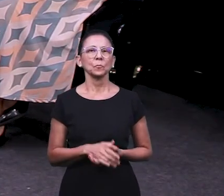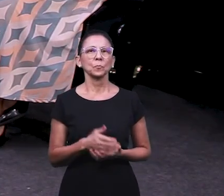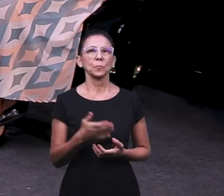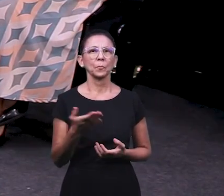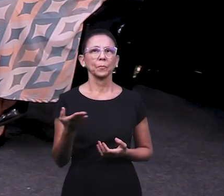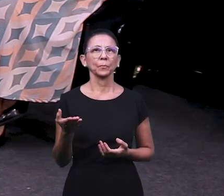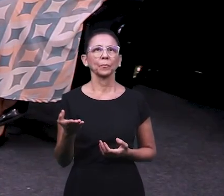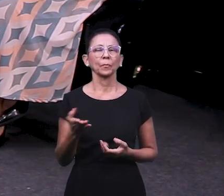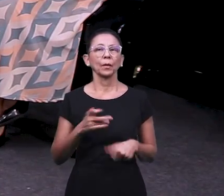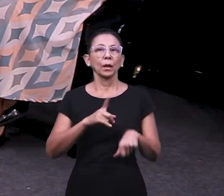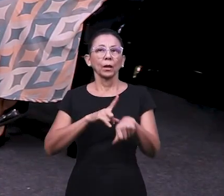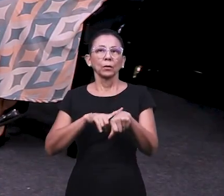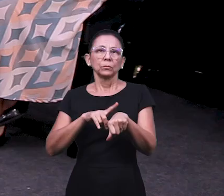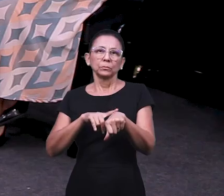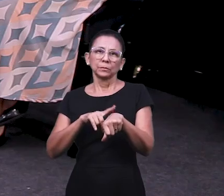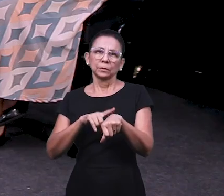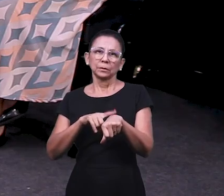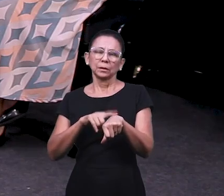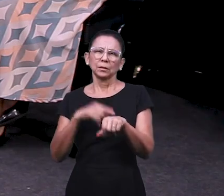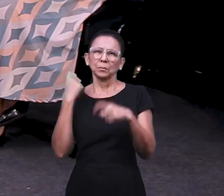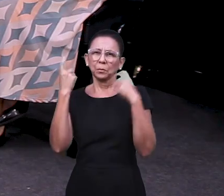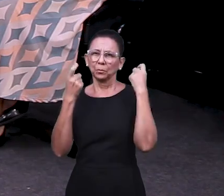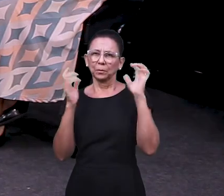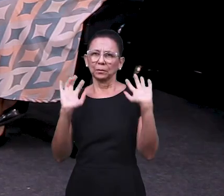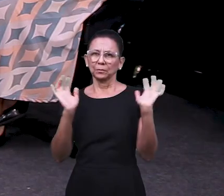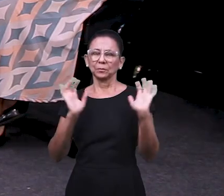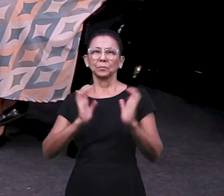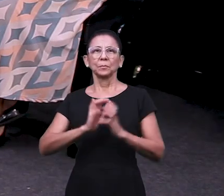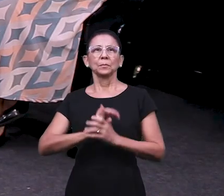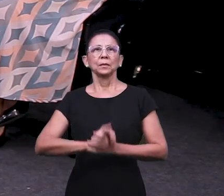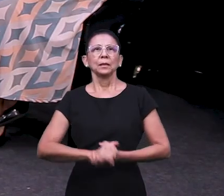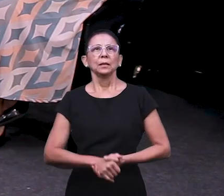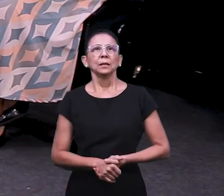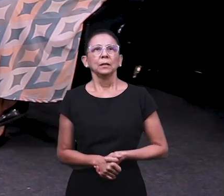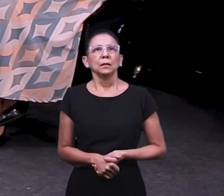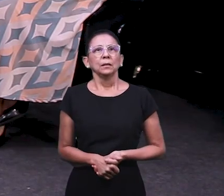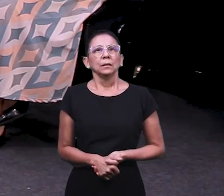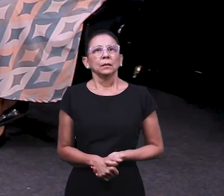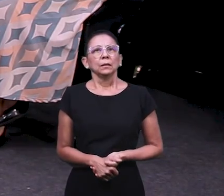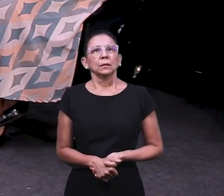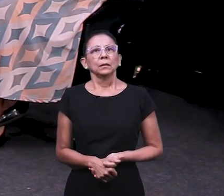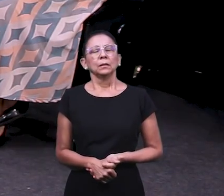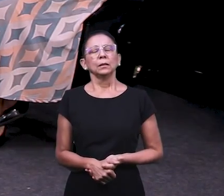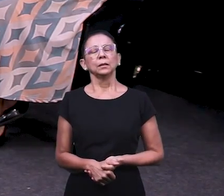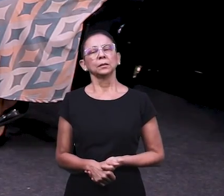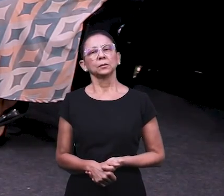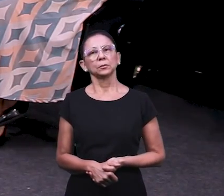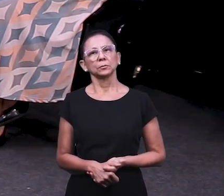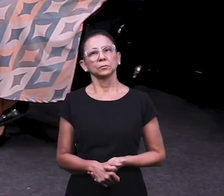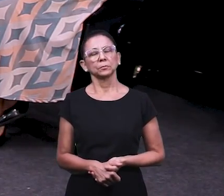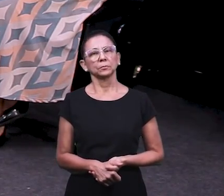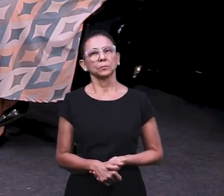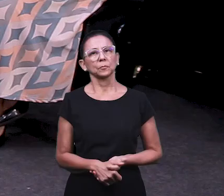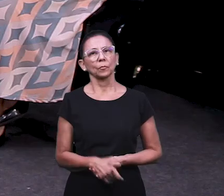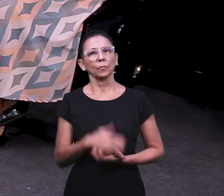já está com o tempo até, mas eu não estou muito preocupado com o tempo, não. Eu queria que vocês falassem, e aí eu deixo à